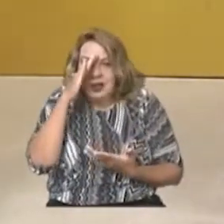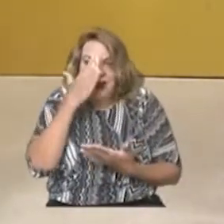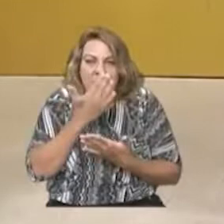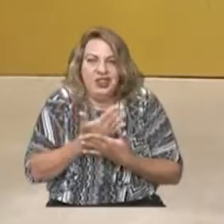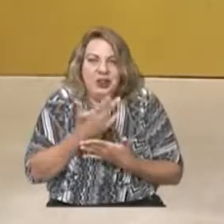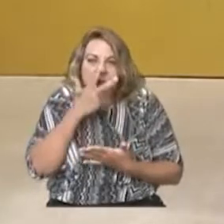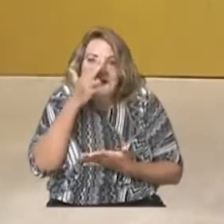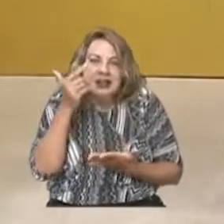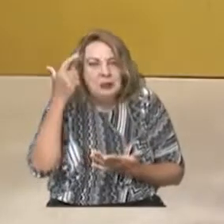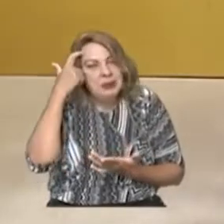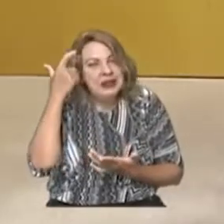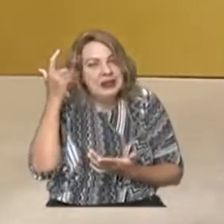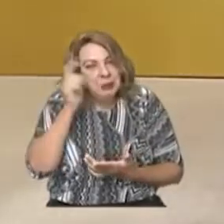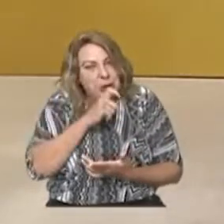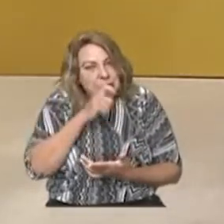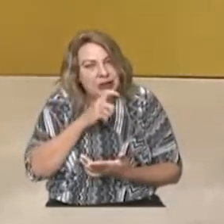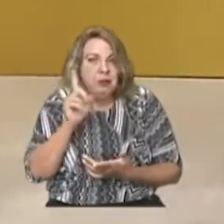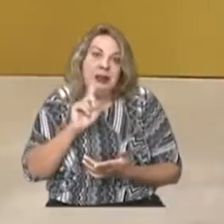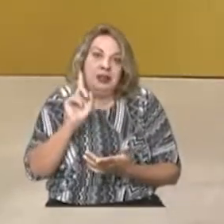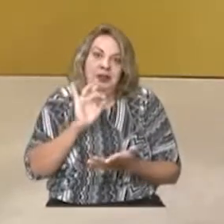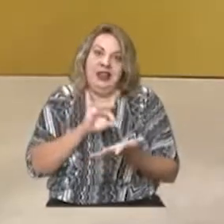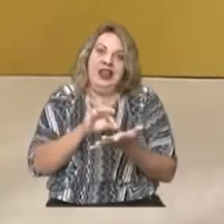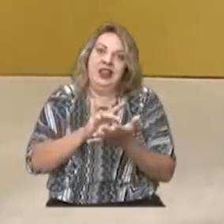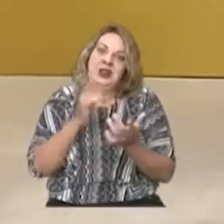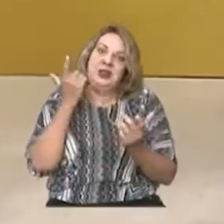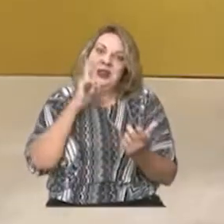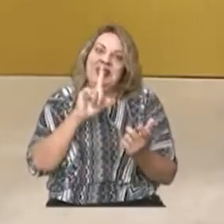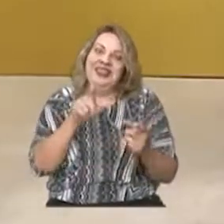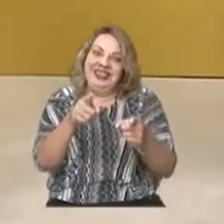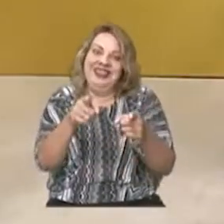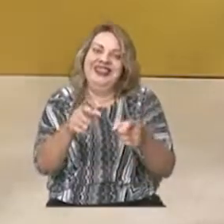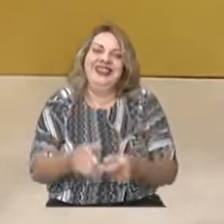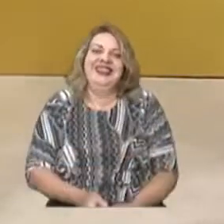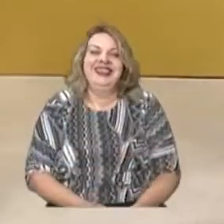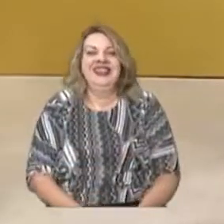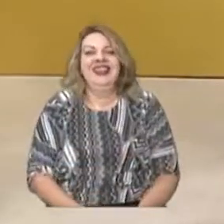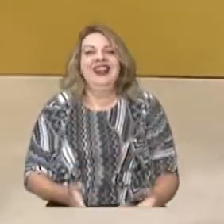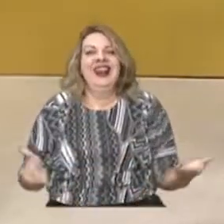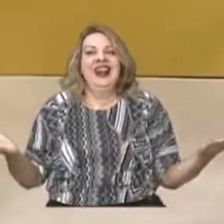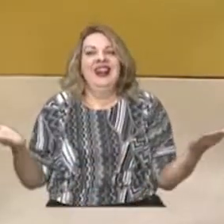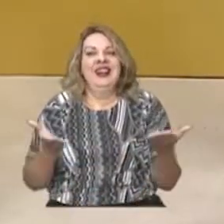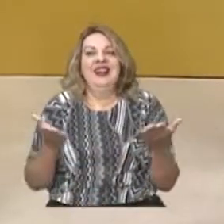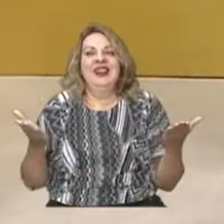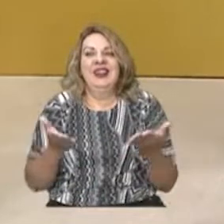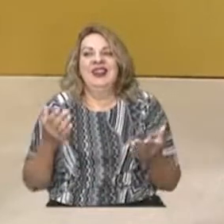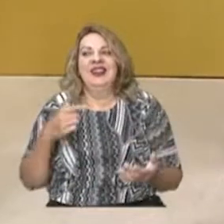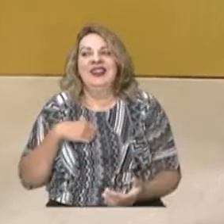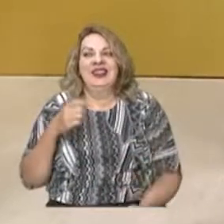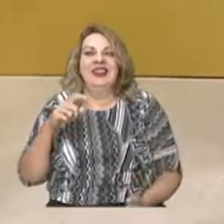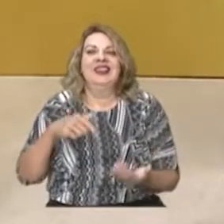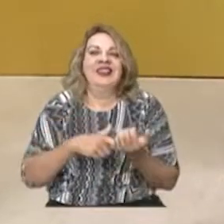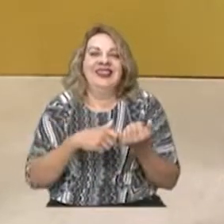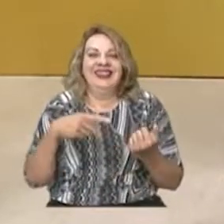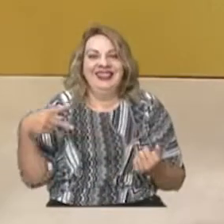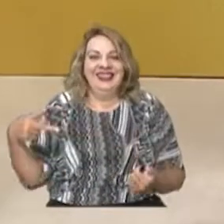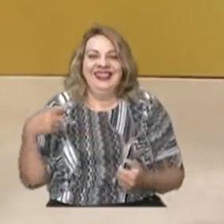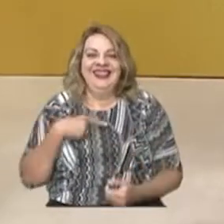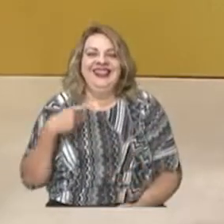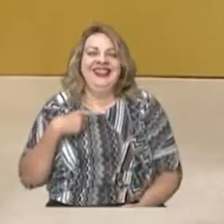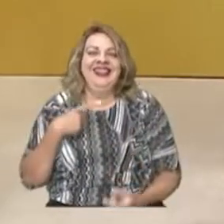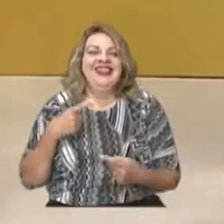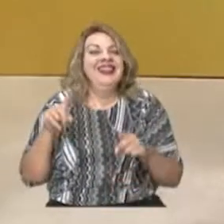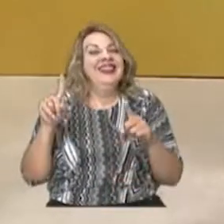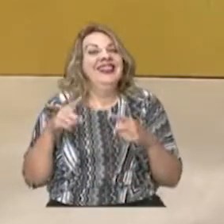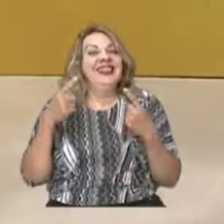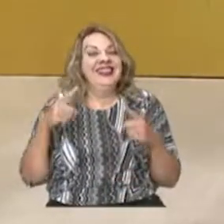Cap também. Acredite! Agora é assim, ó, Júnior. Unidunité com o Caju Cap. Você começa a cantar essa